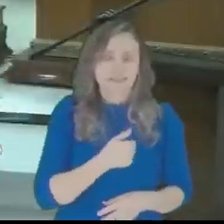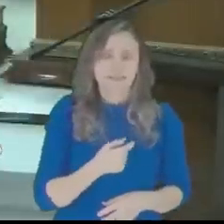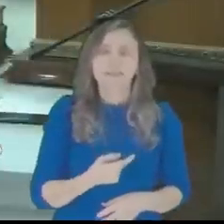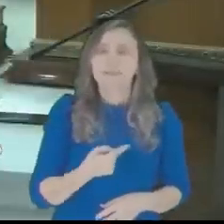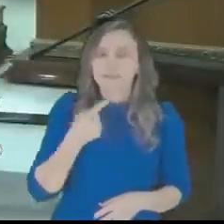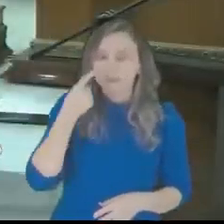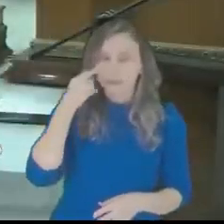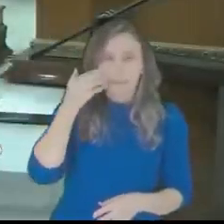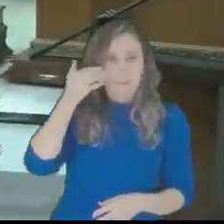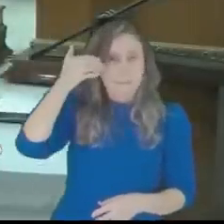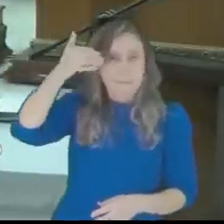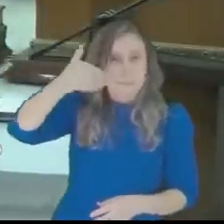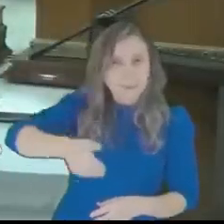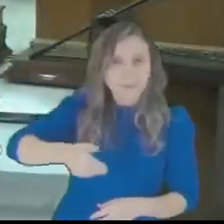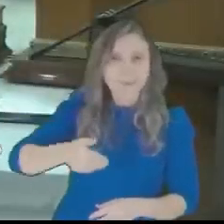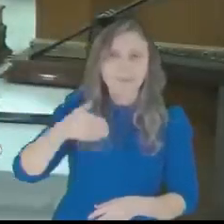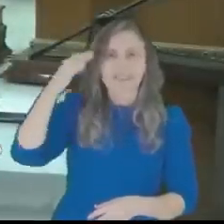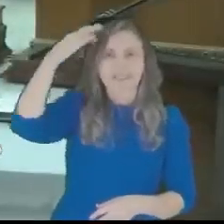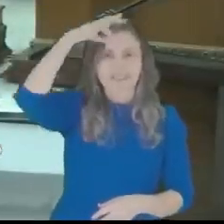já estava atuando,